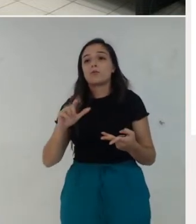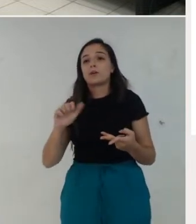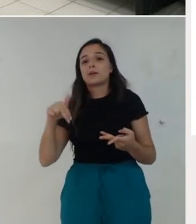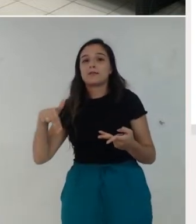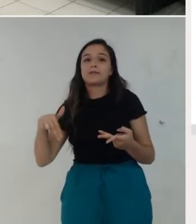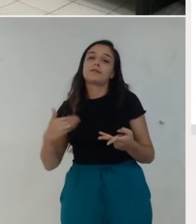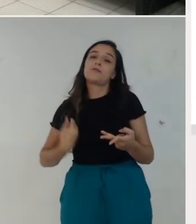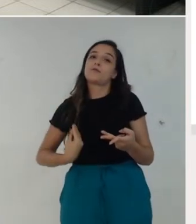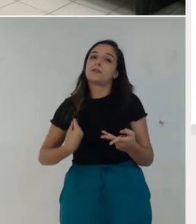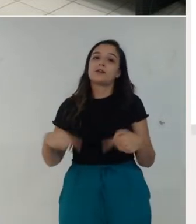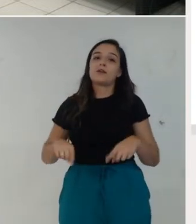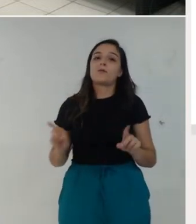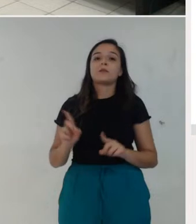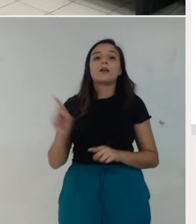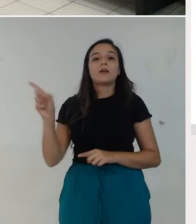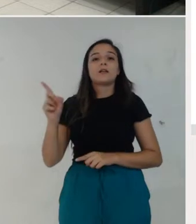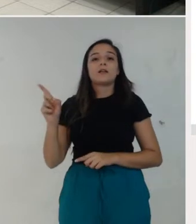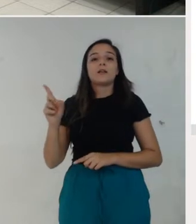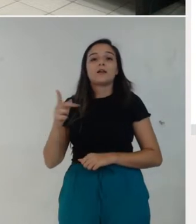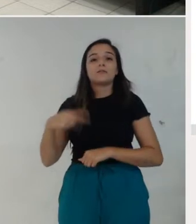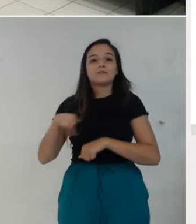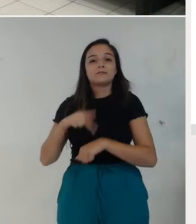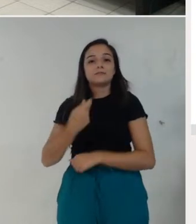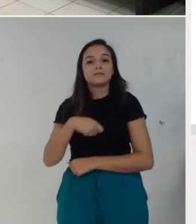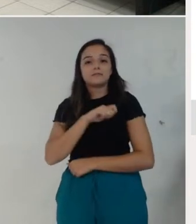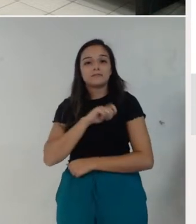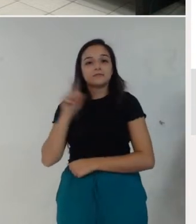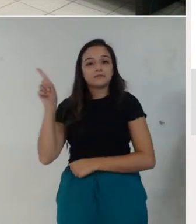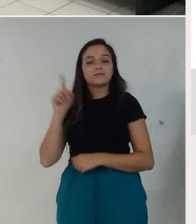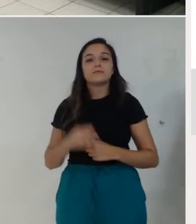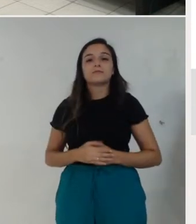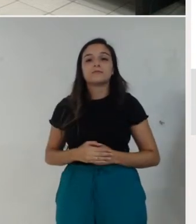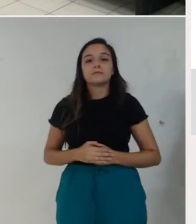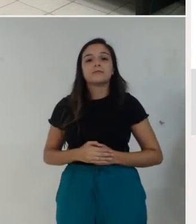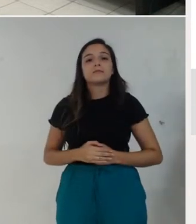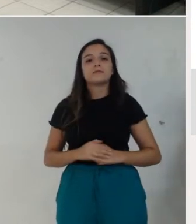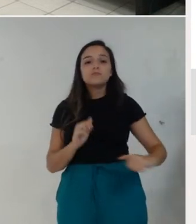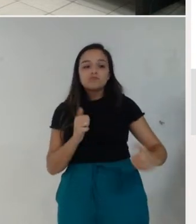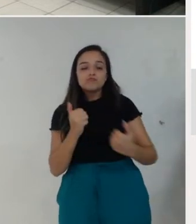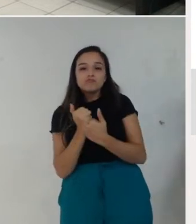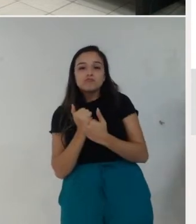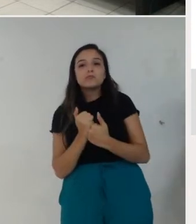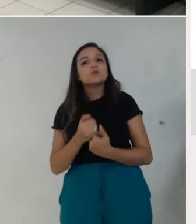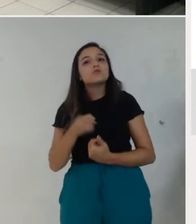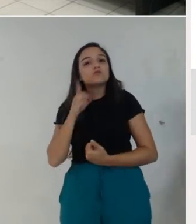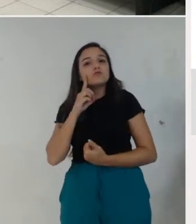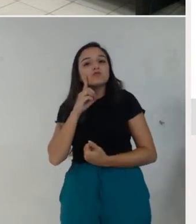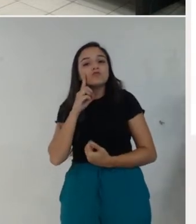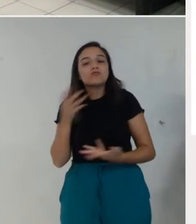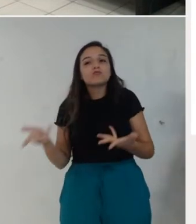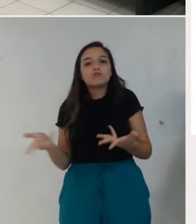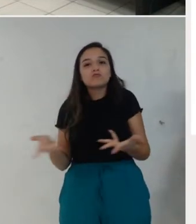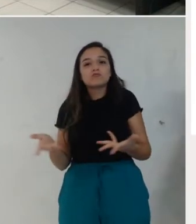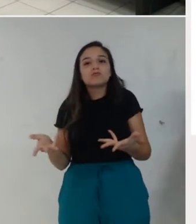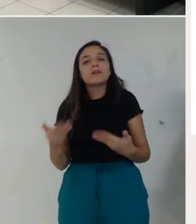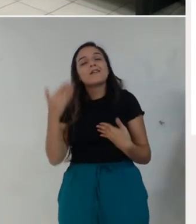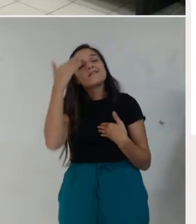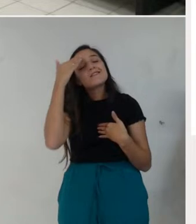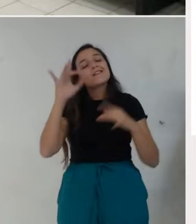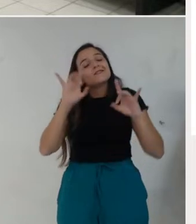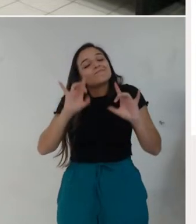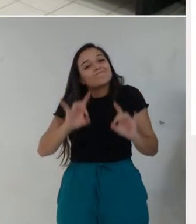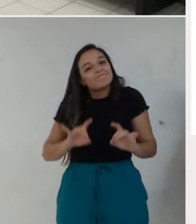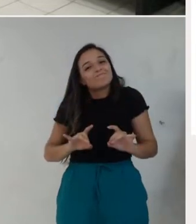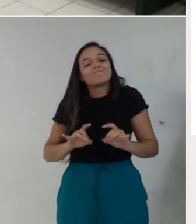em Barcelona, mas que tem sido meu assistente mais direto nos dias atuais, também agradeço